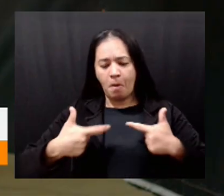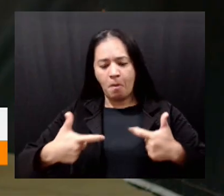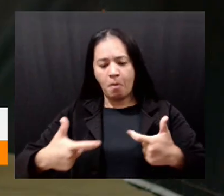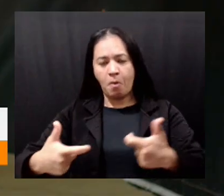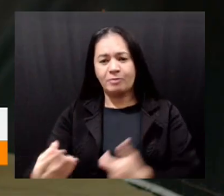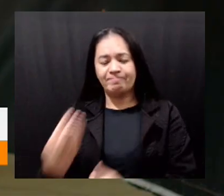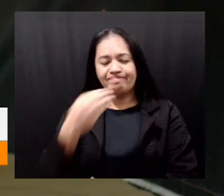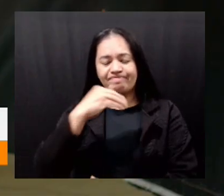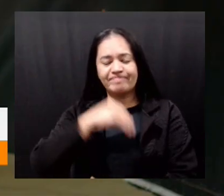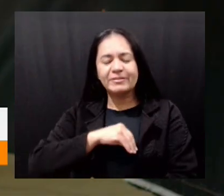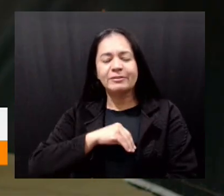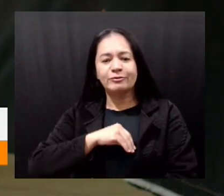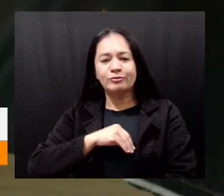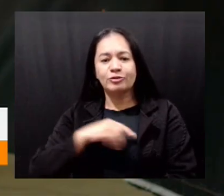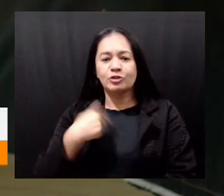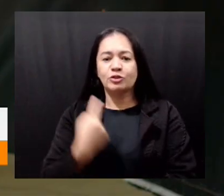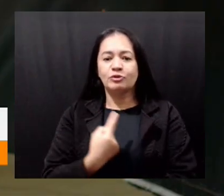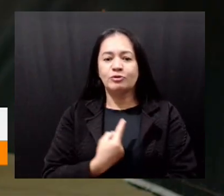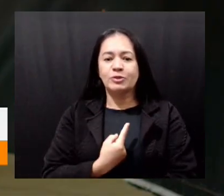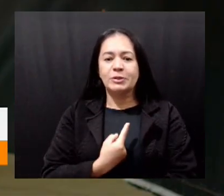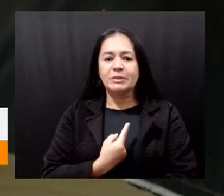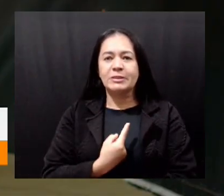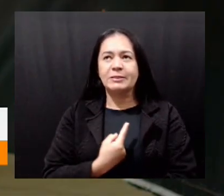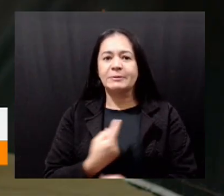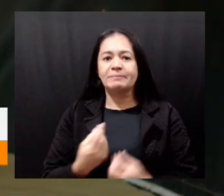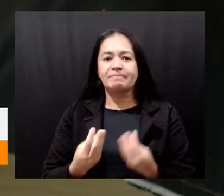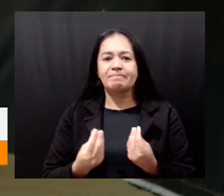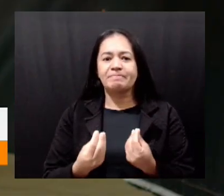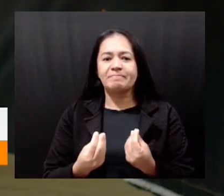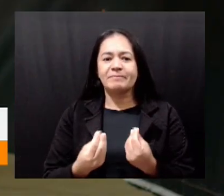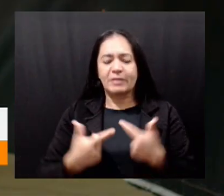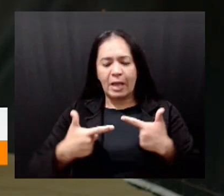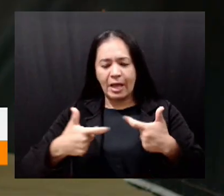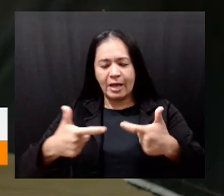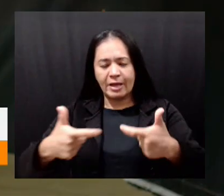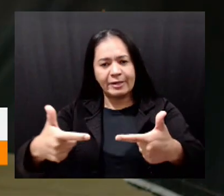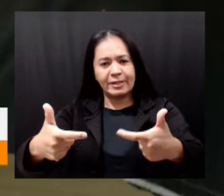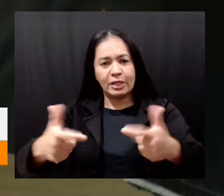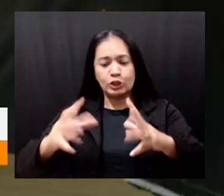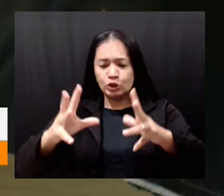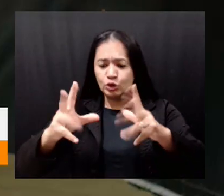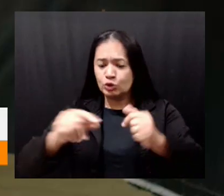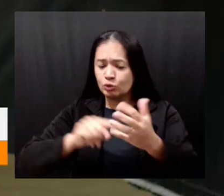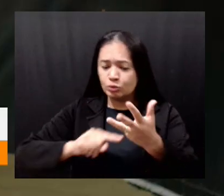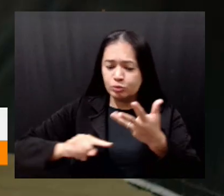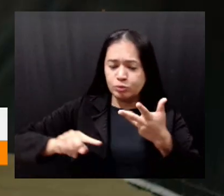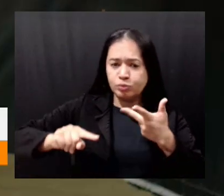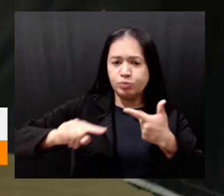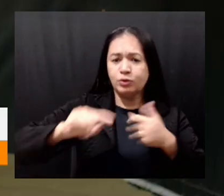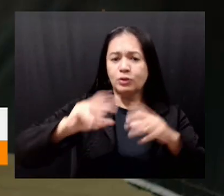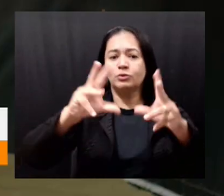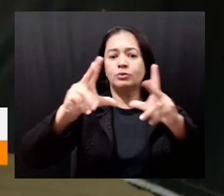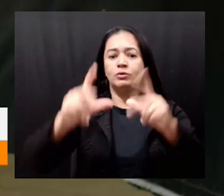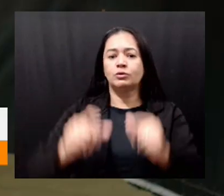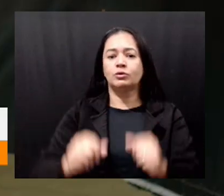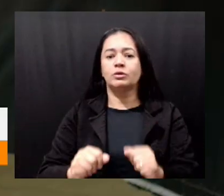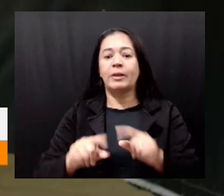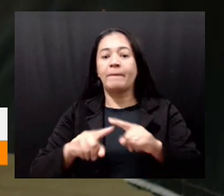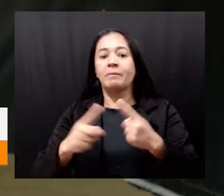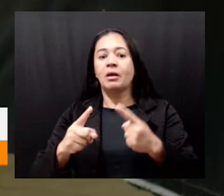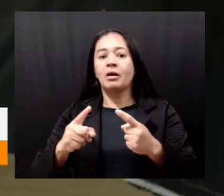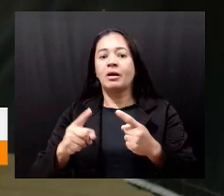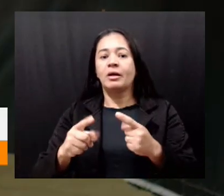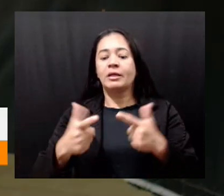fala guerra, mas eu acho que são realmente todas as guerras, né? Mas essa guerra que está lá do outro lado, a gente